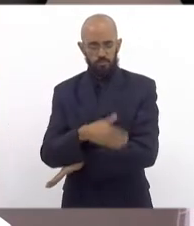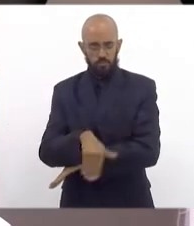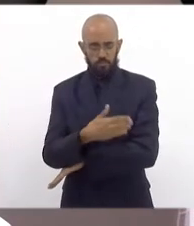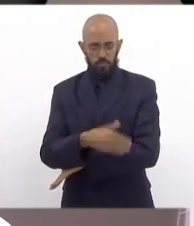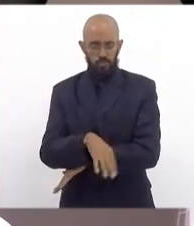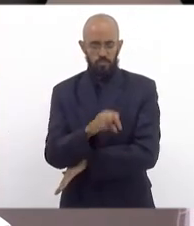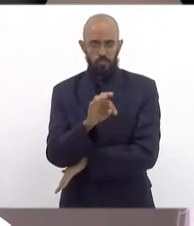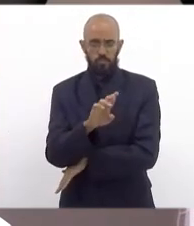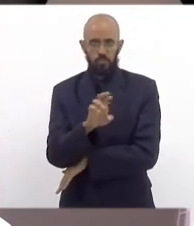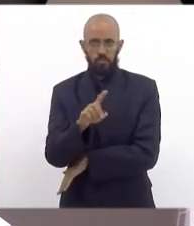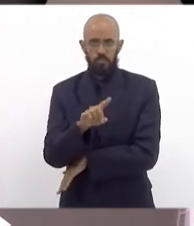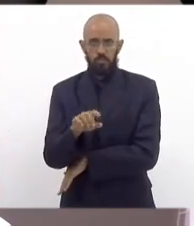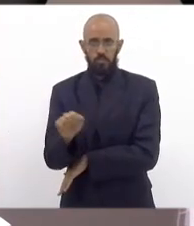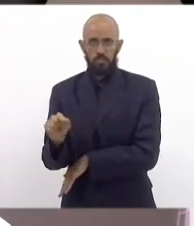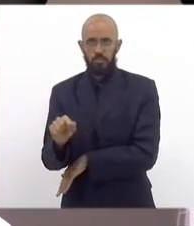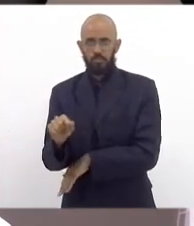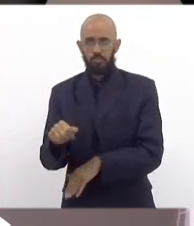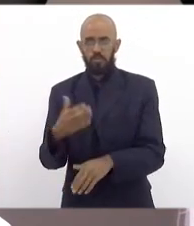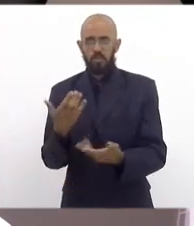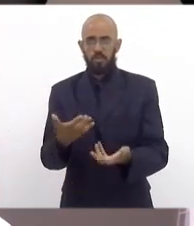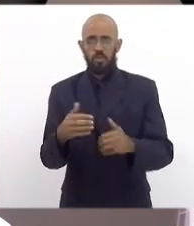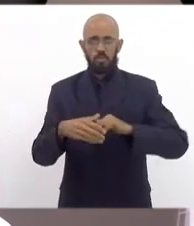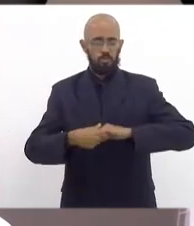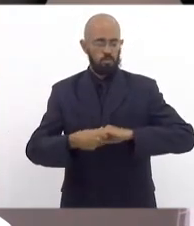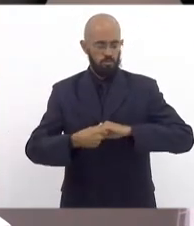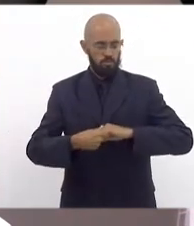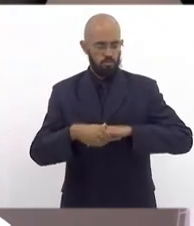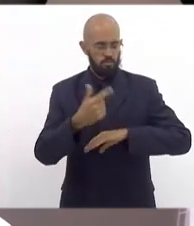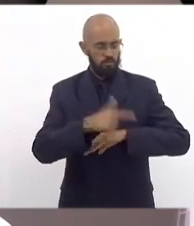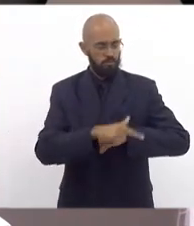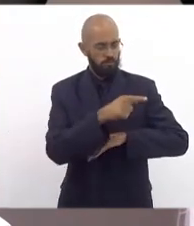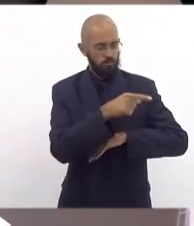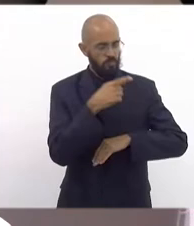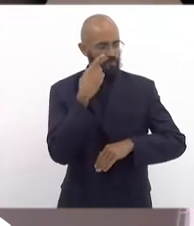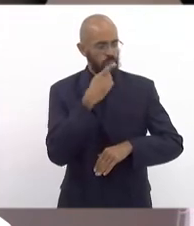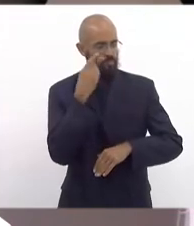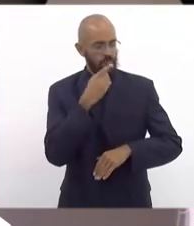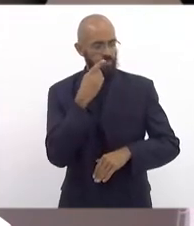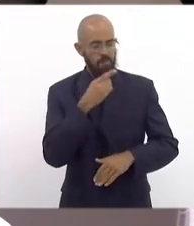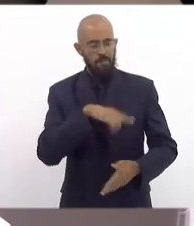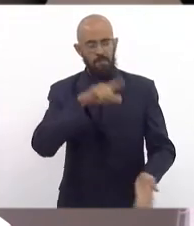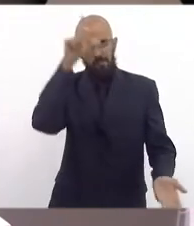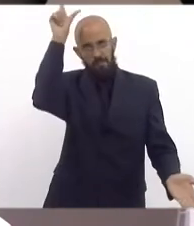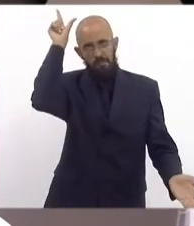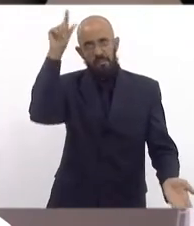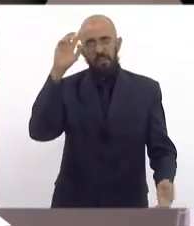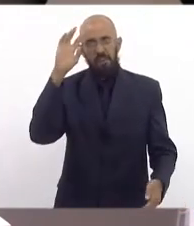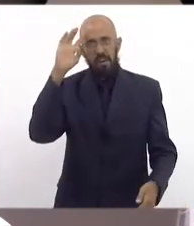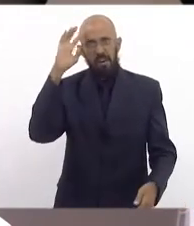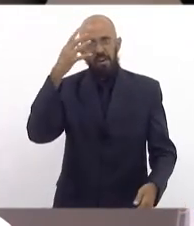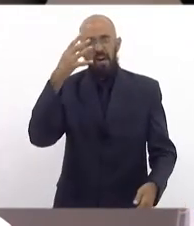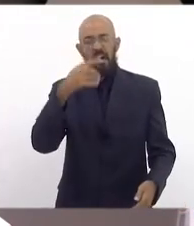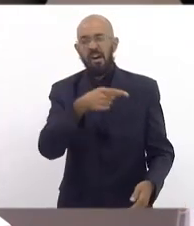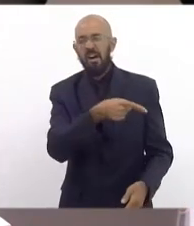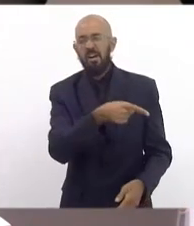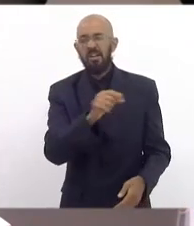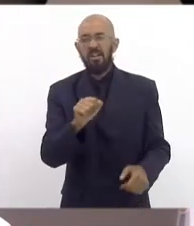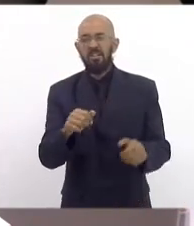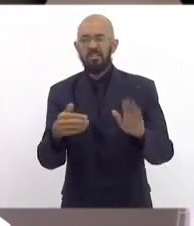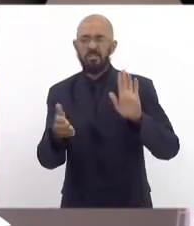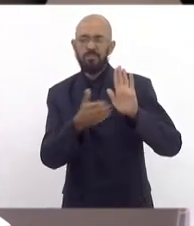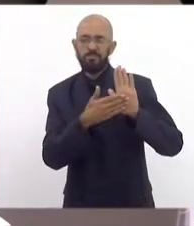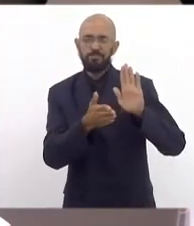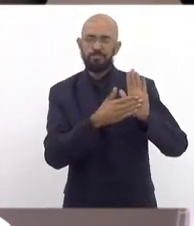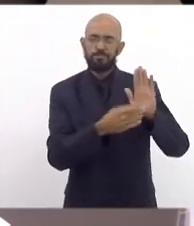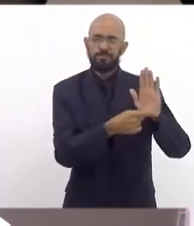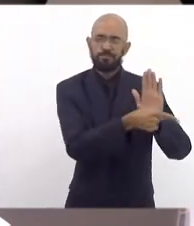tão que ela aqui de cumprimentar mais uma vez o Deputado Luiz Paulo que teve essa iniciativa comprometido com a